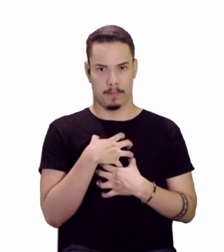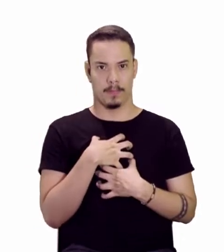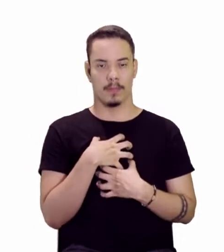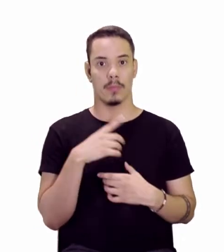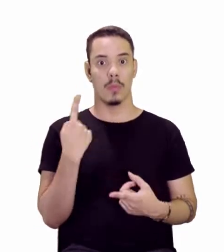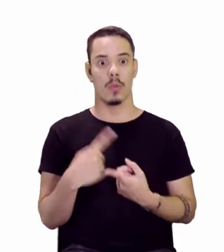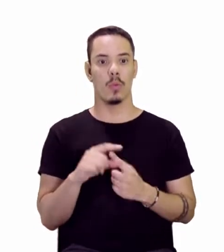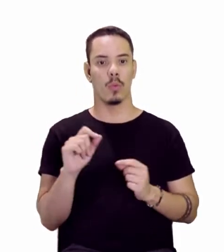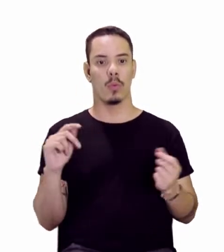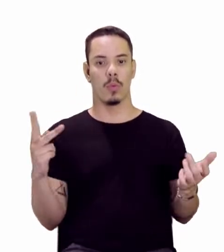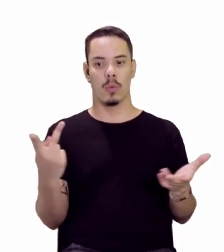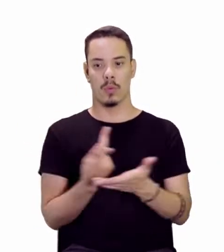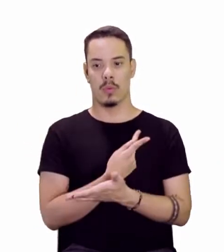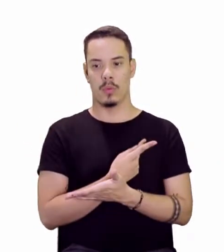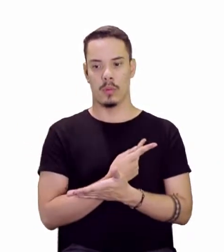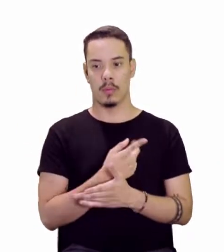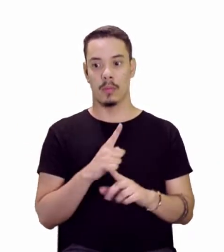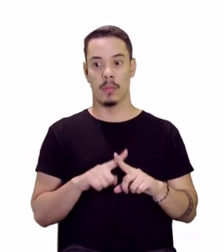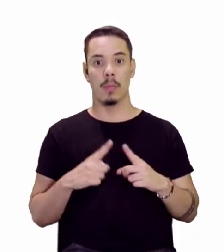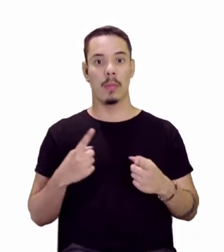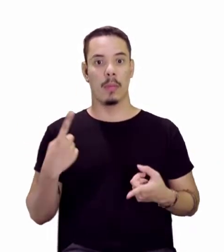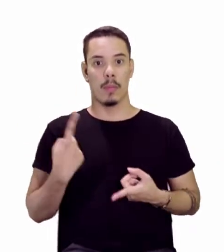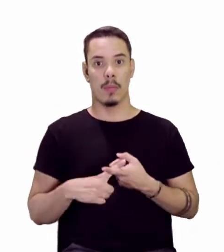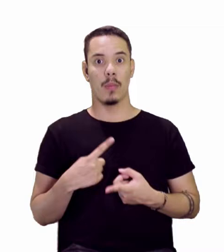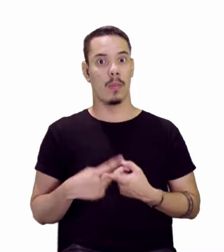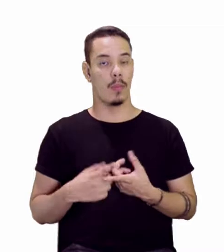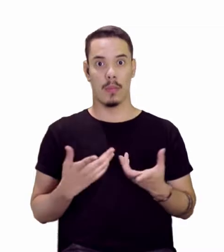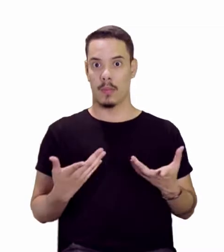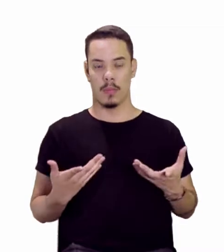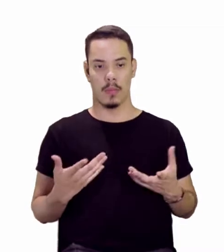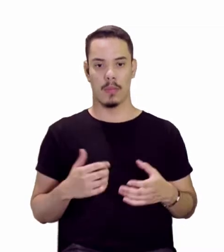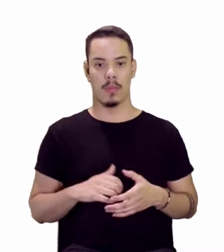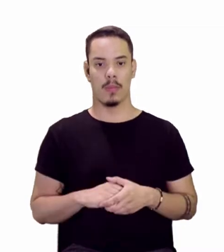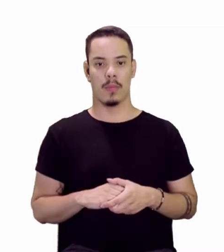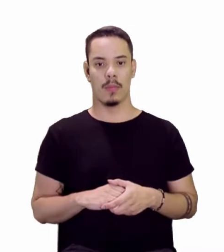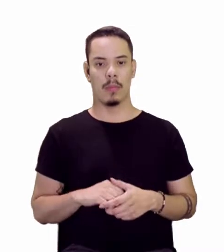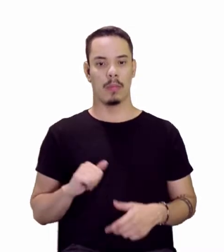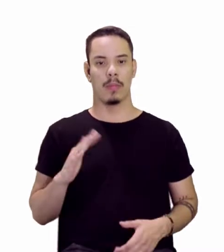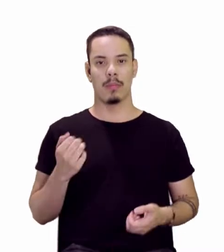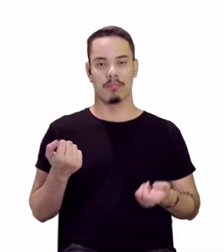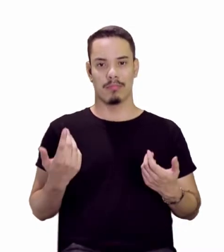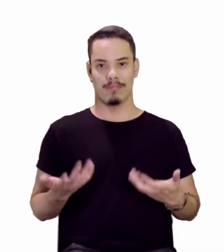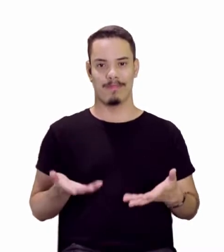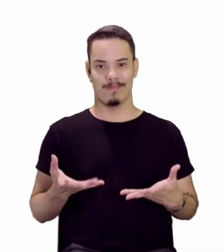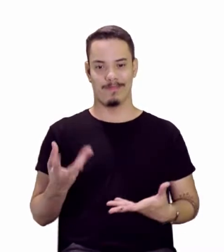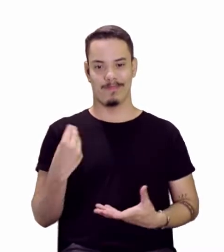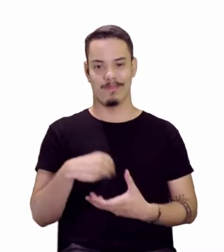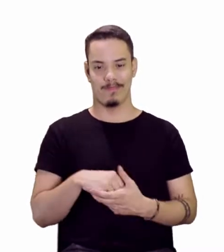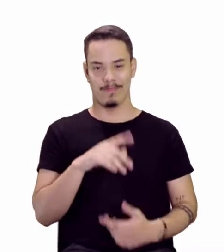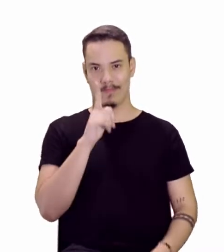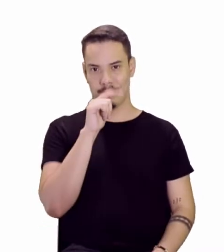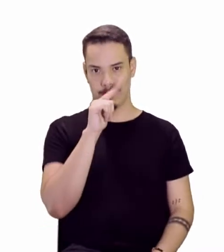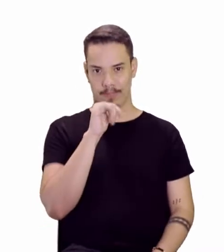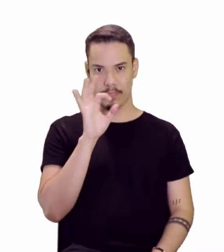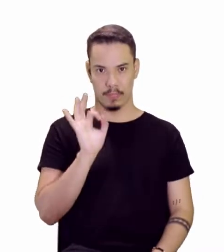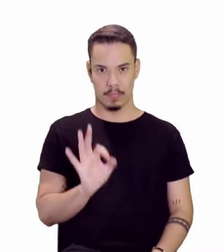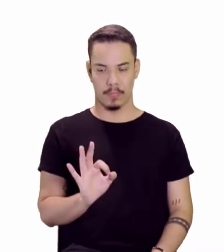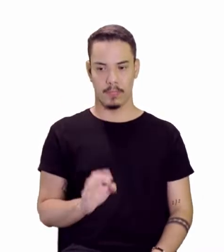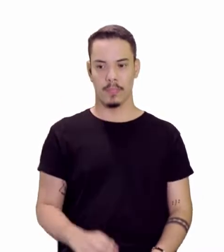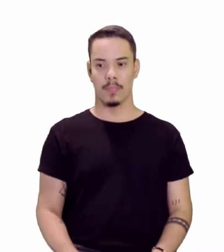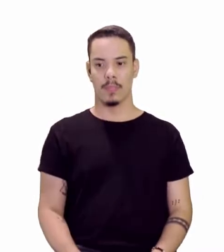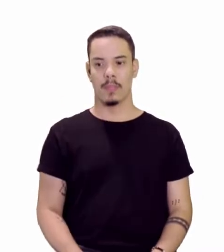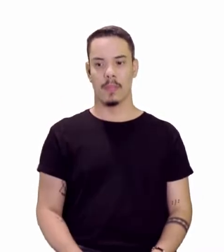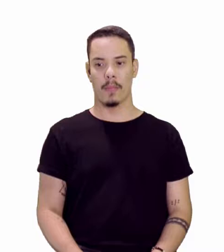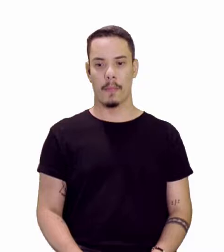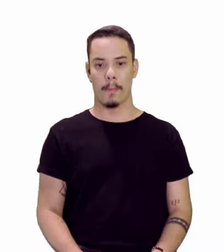que ocorre realmente aí. Mas por que tal fato ocorre? De ficar mais leve dentro d'água, né? Não é?